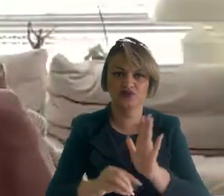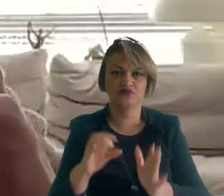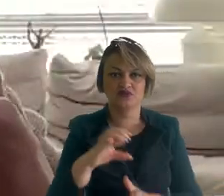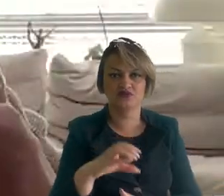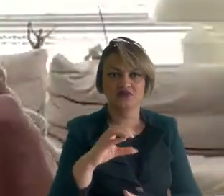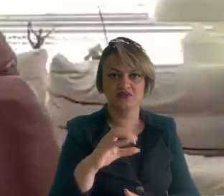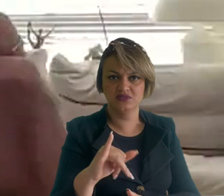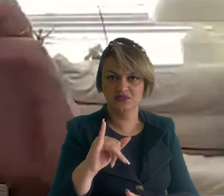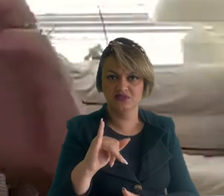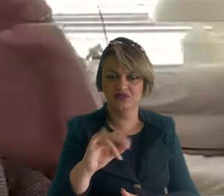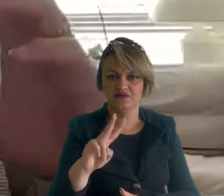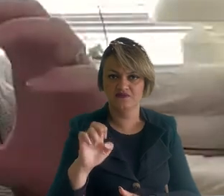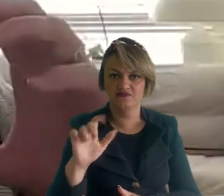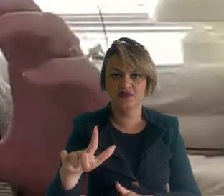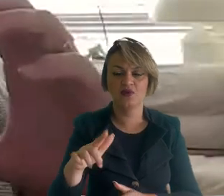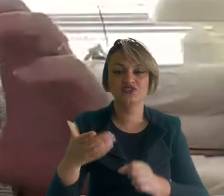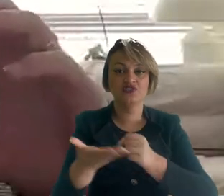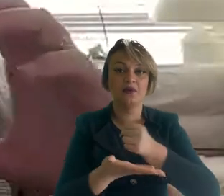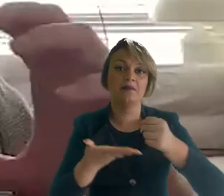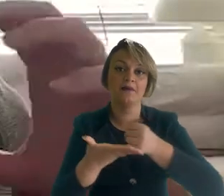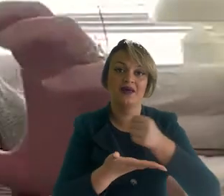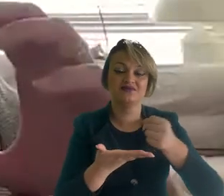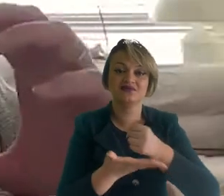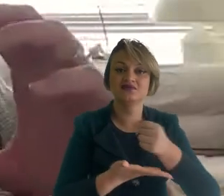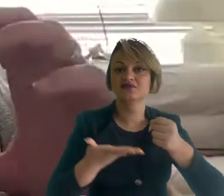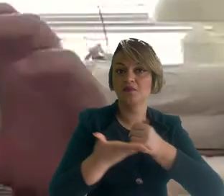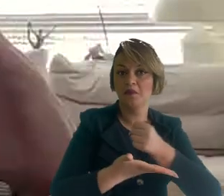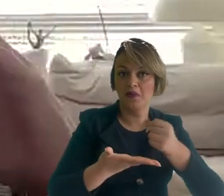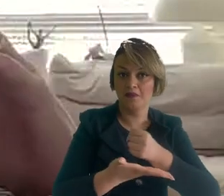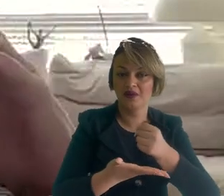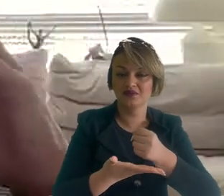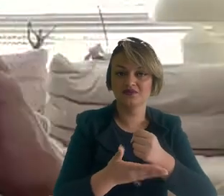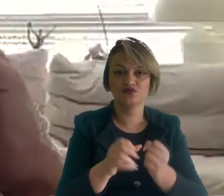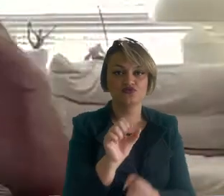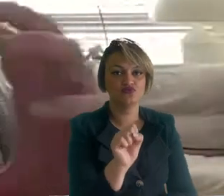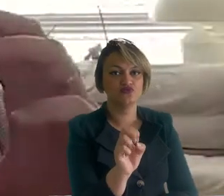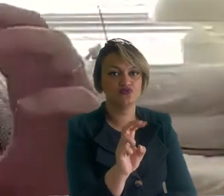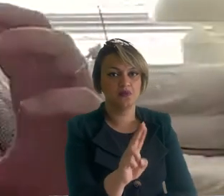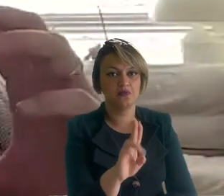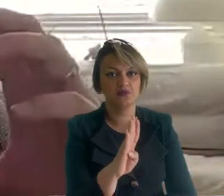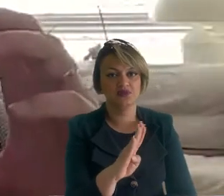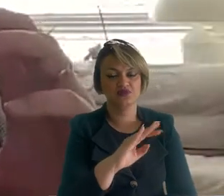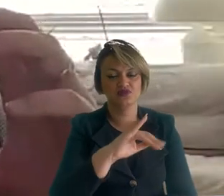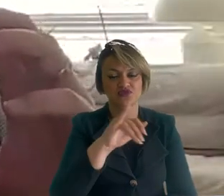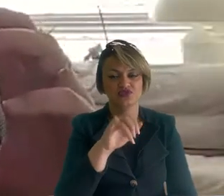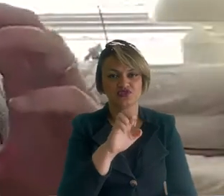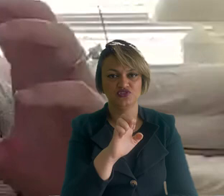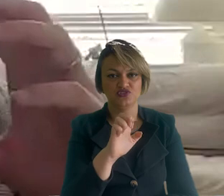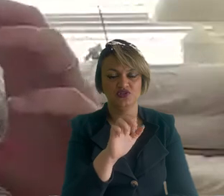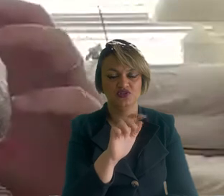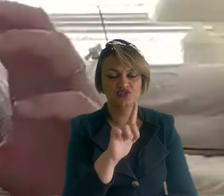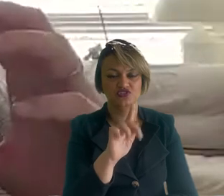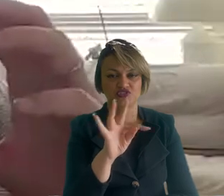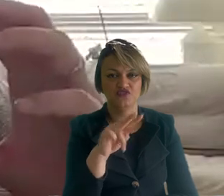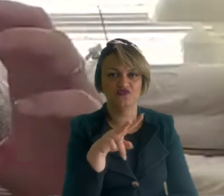nós temos uma base subjetiva que é formada por esse querer